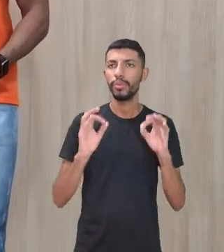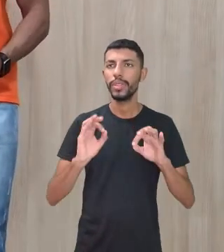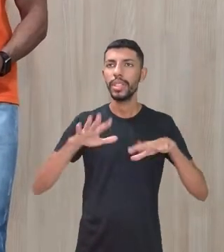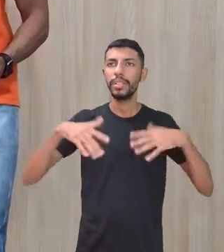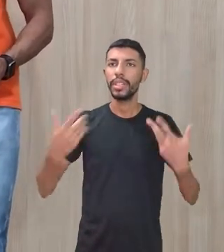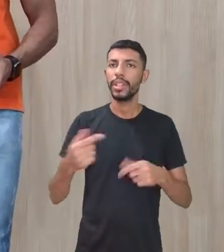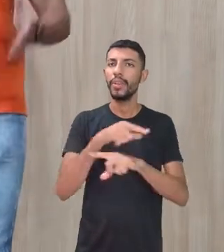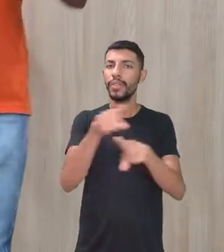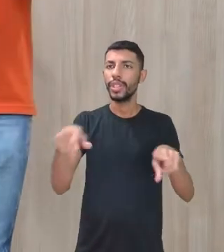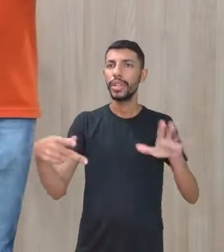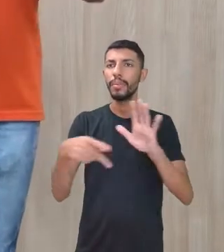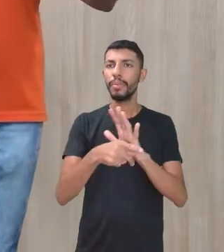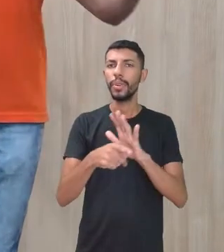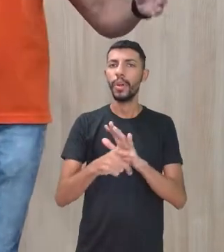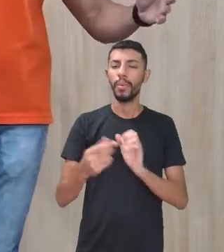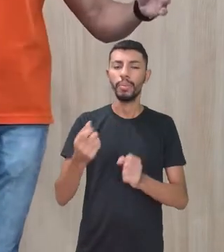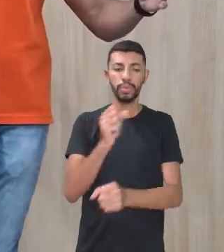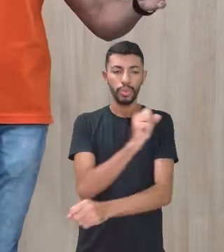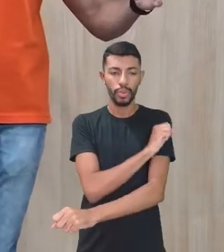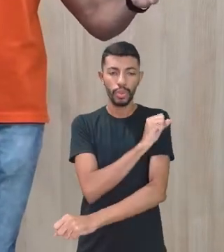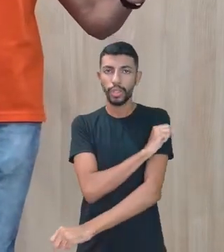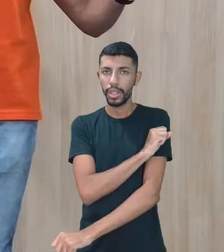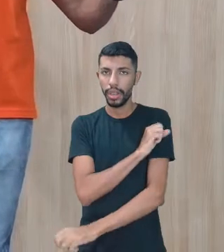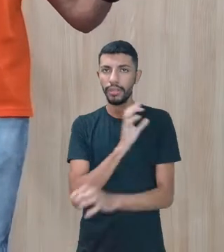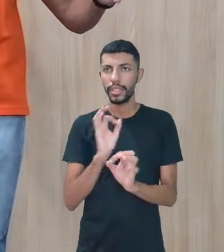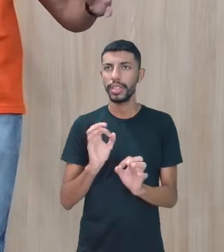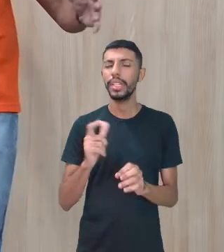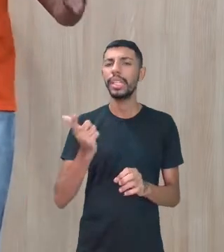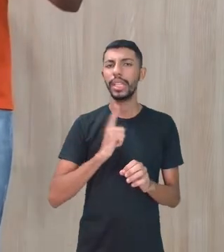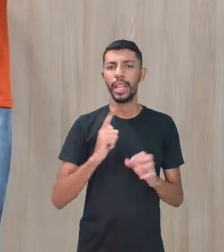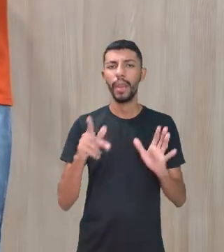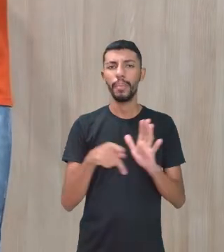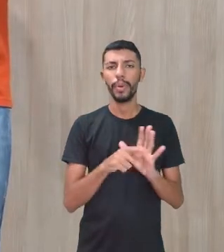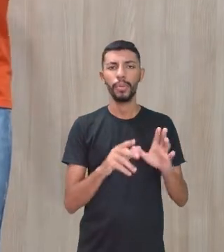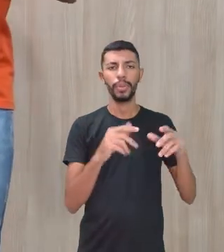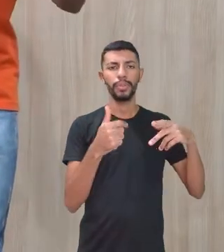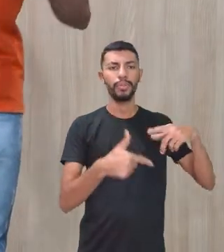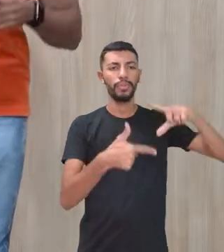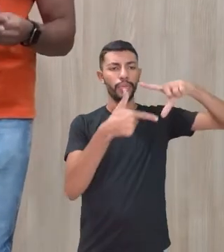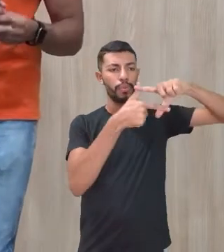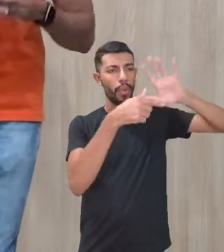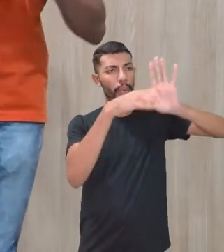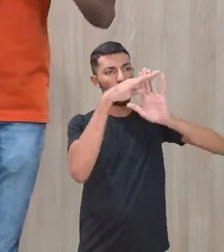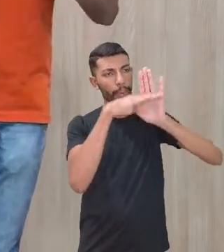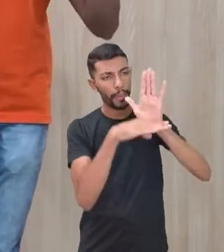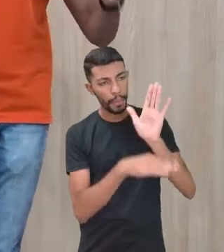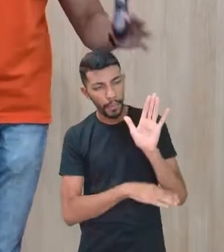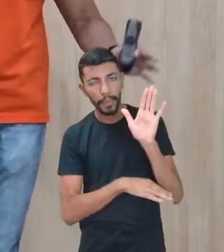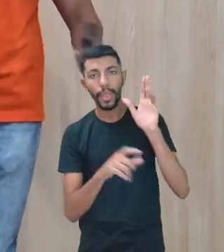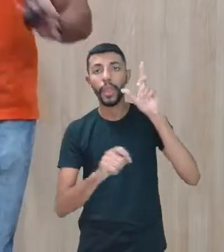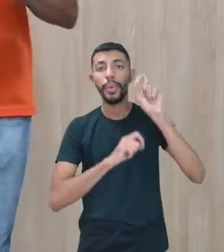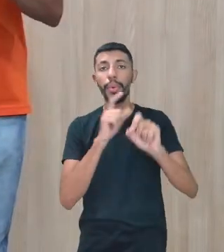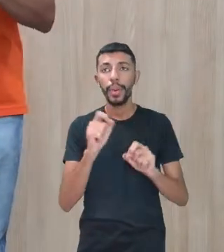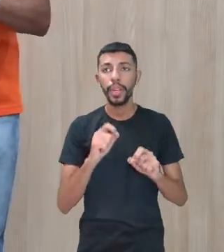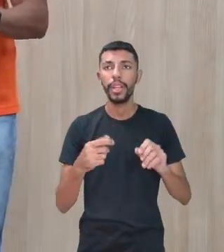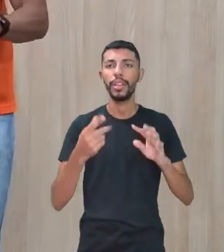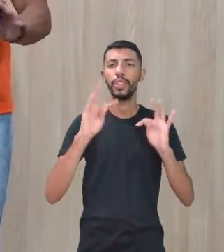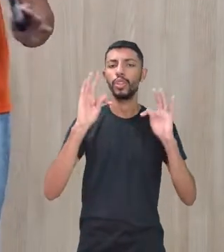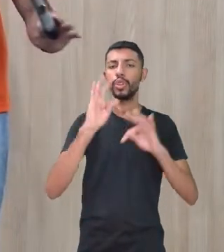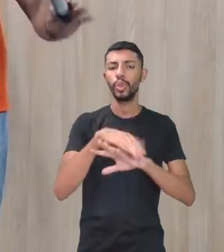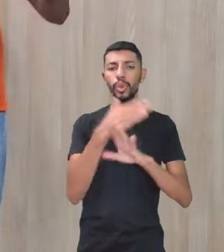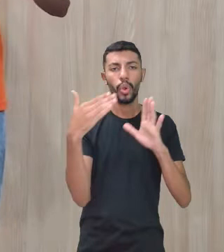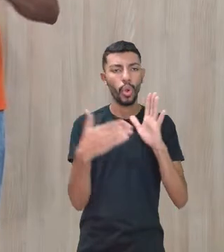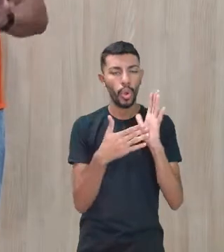está aí no 8º ano, tem uma playlist lá do 8º ano, onde você vai clicar e vai estar por ordem cronológica todas